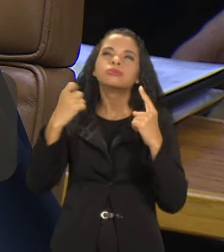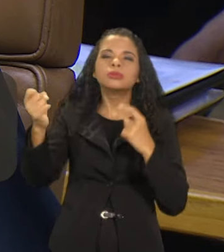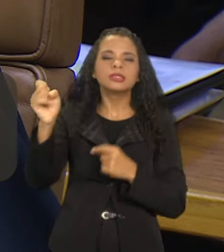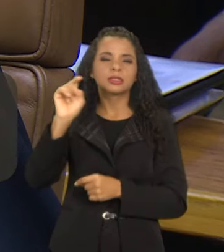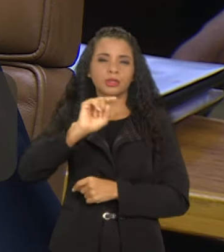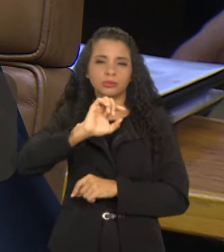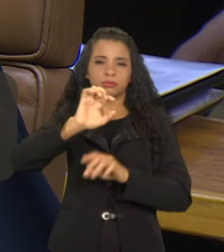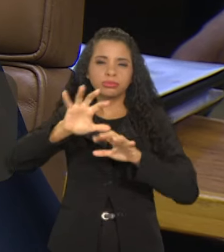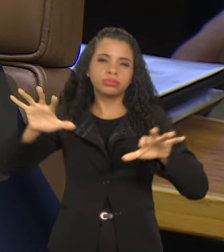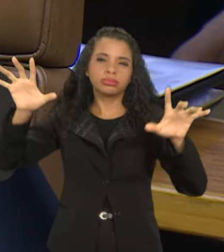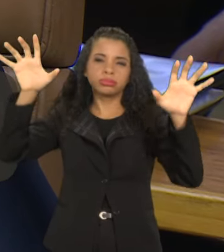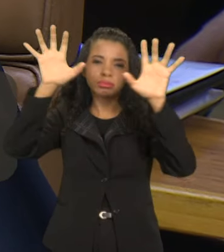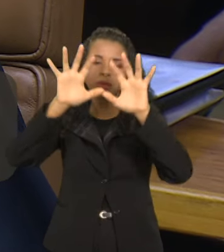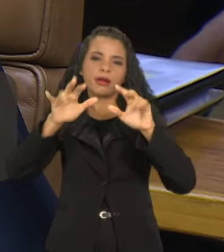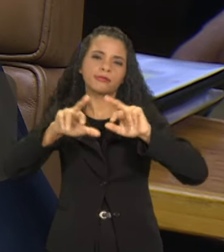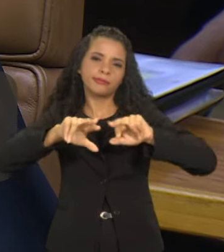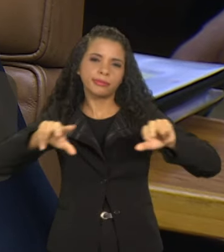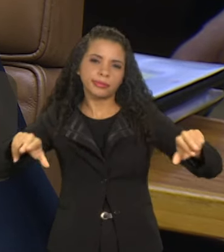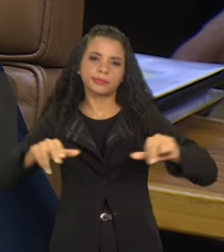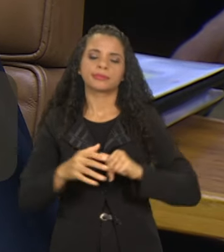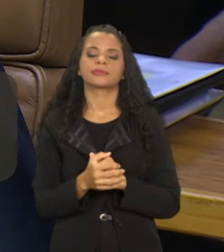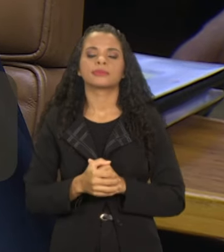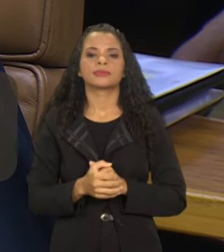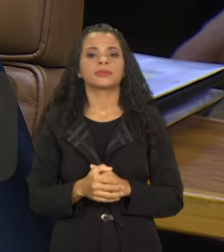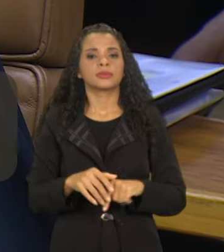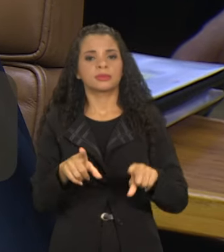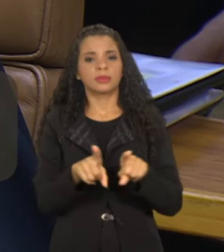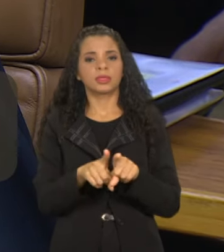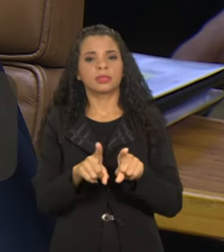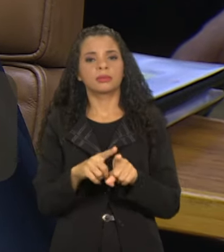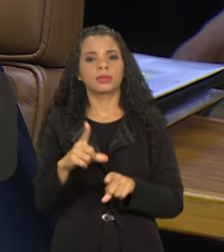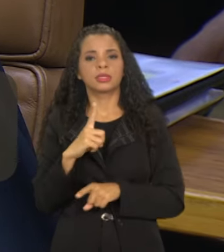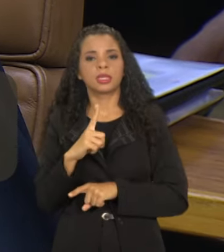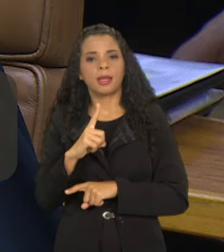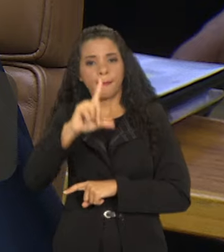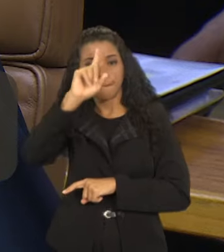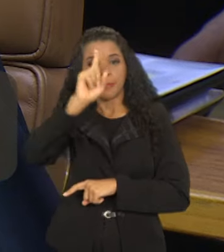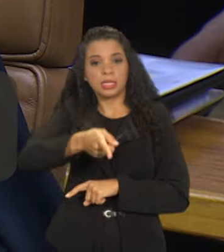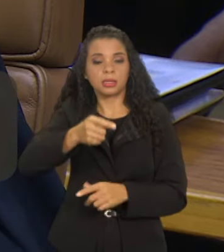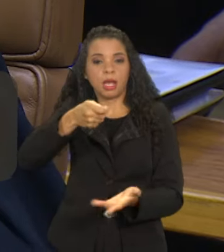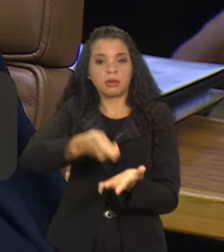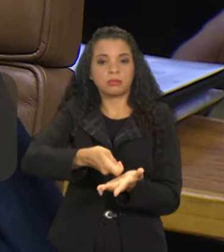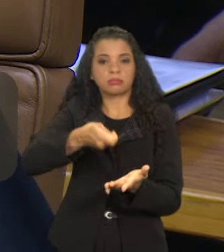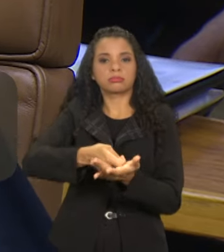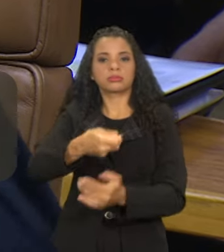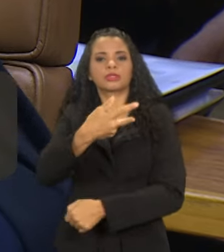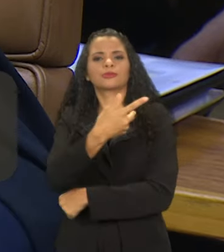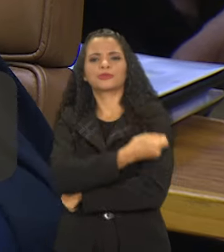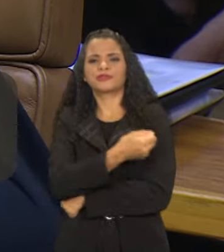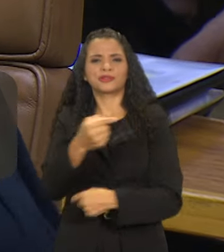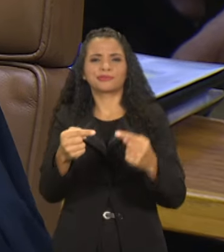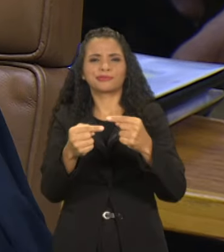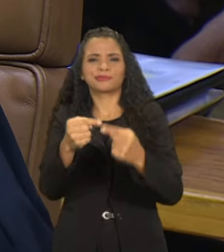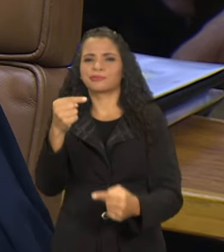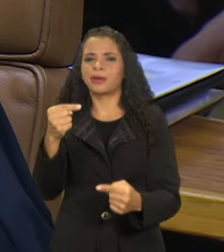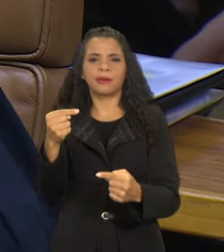aspas. Além disso, apontou que a determinação de vacinação compulsória era incabível, pois,